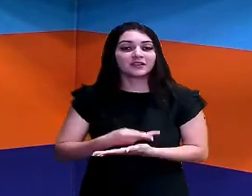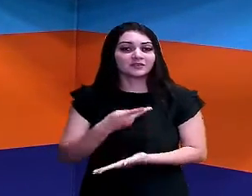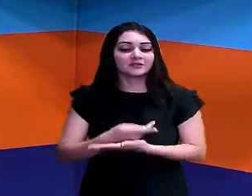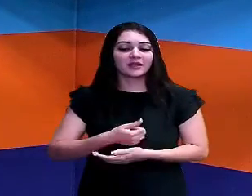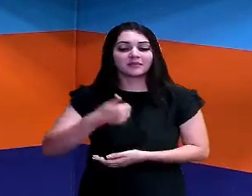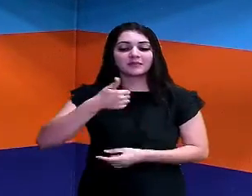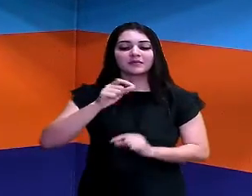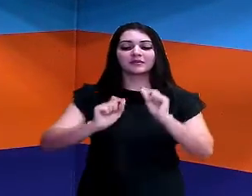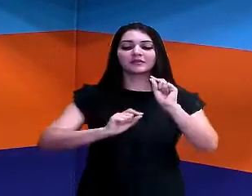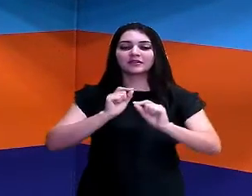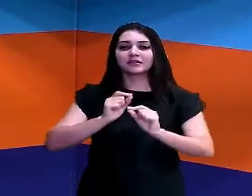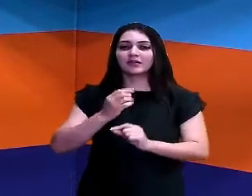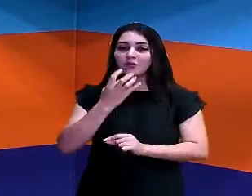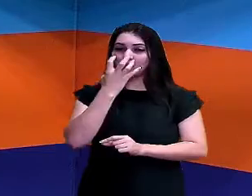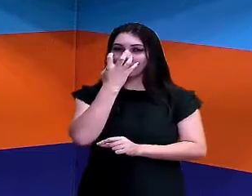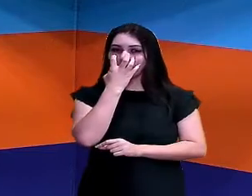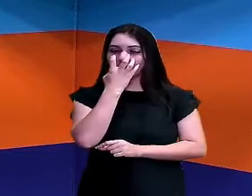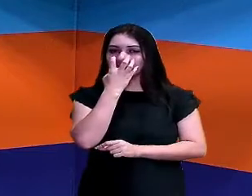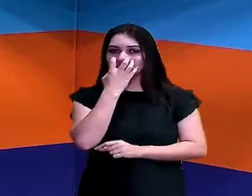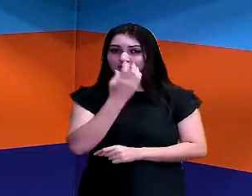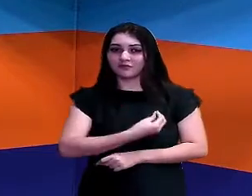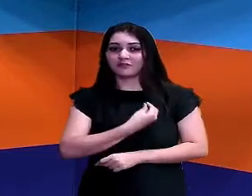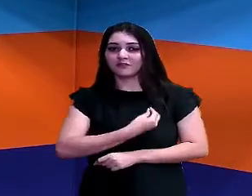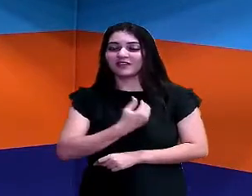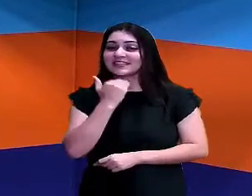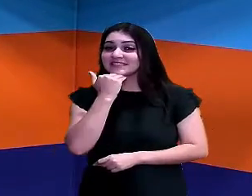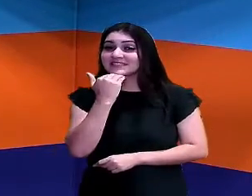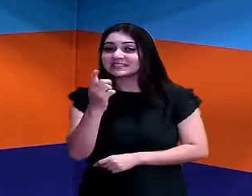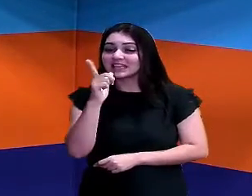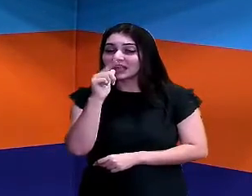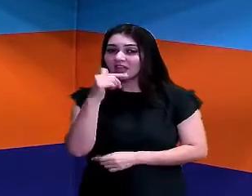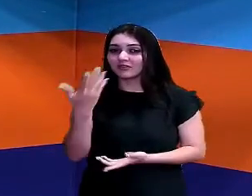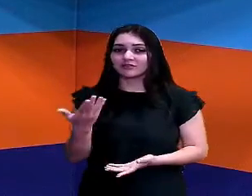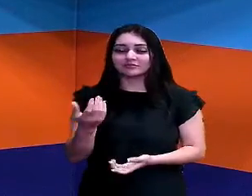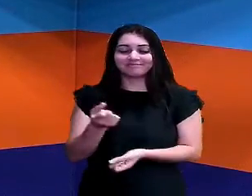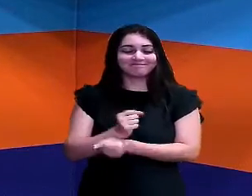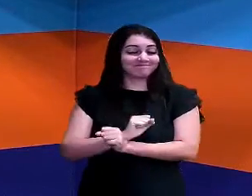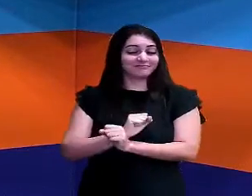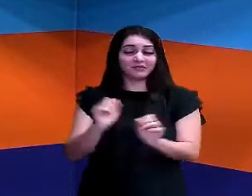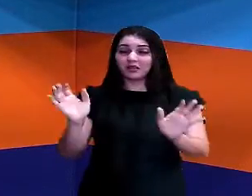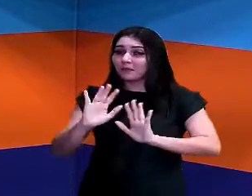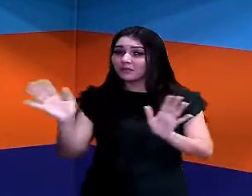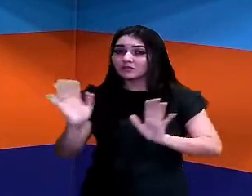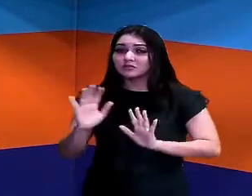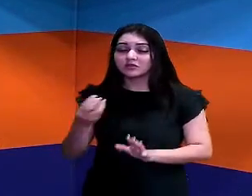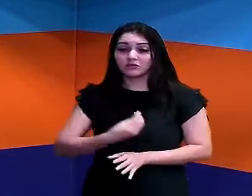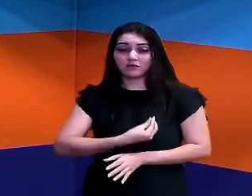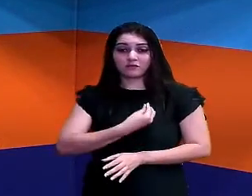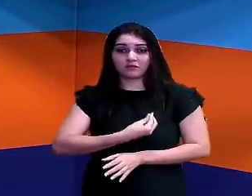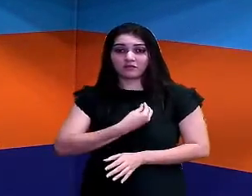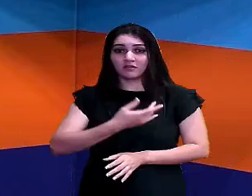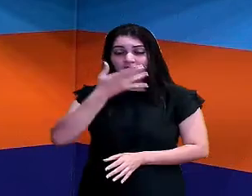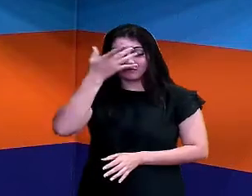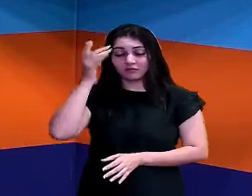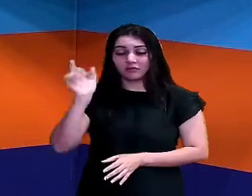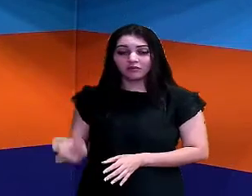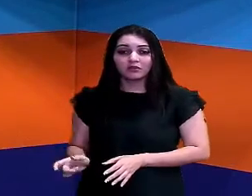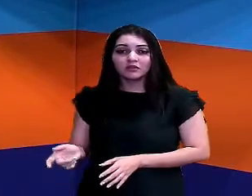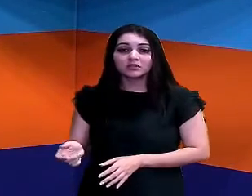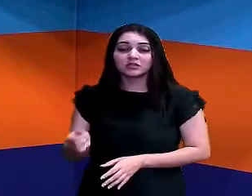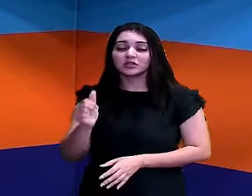primeira é um cãozinho viver sem beber água. Gente, é impossível um ser vivo viver sem